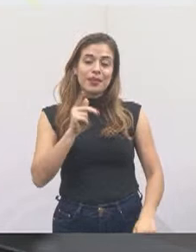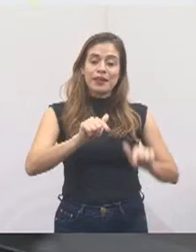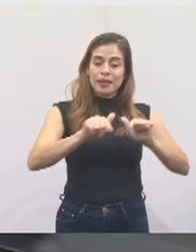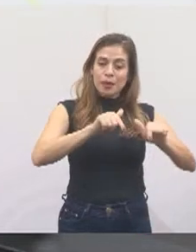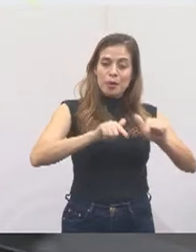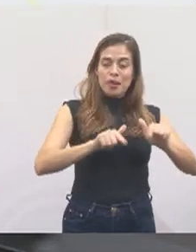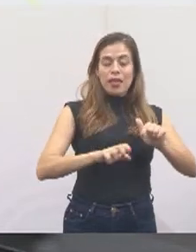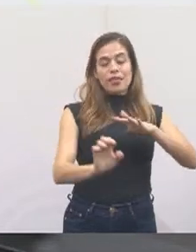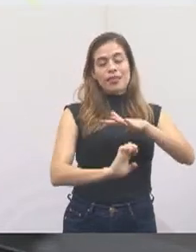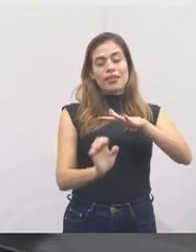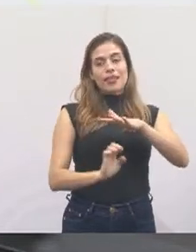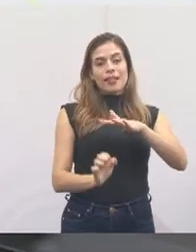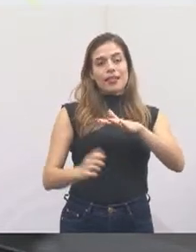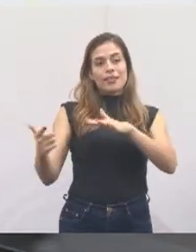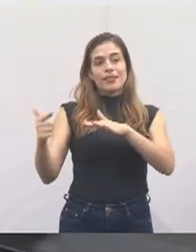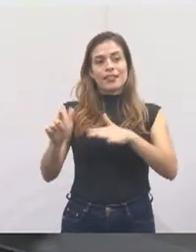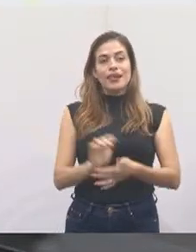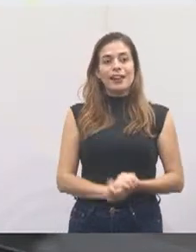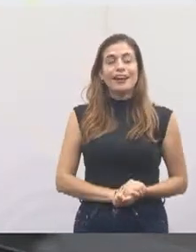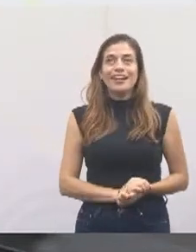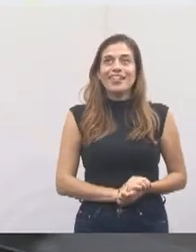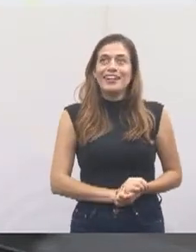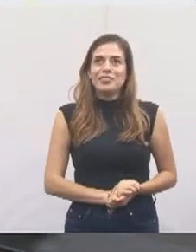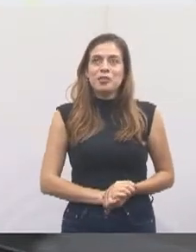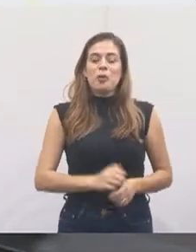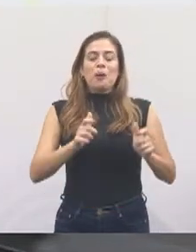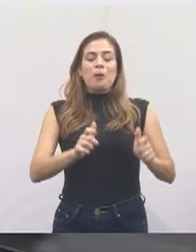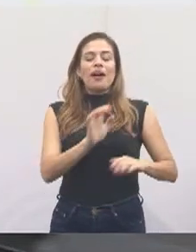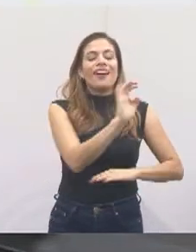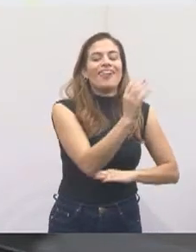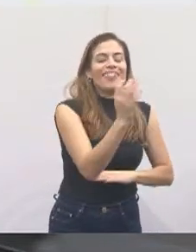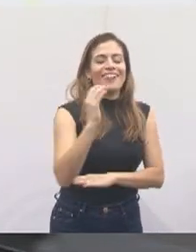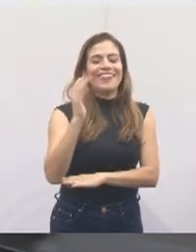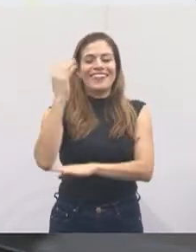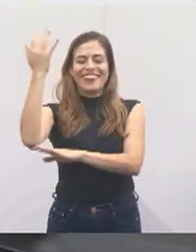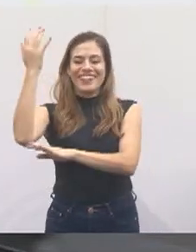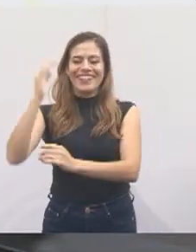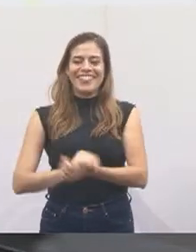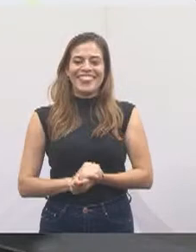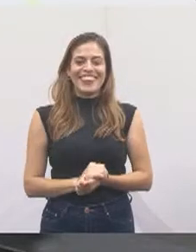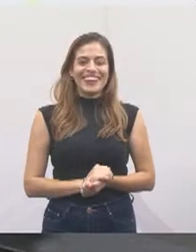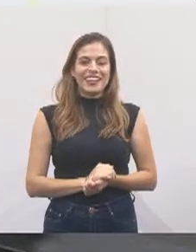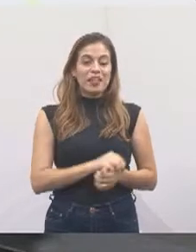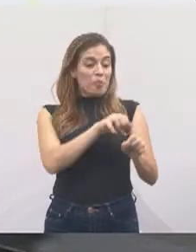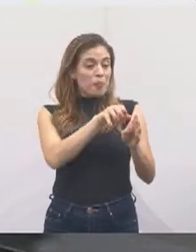terceira prestadora de serviço no parque da cidade Sob orientação desta